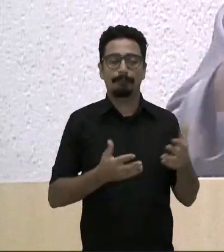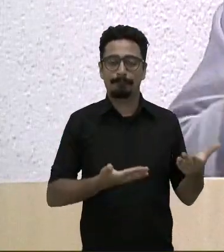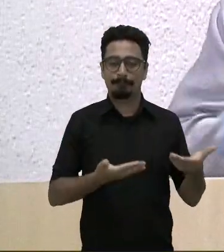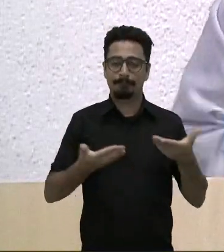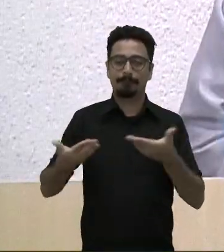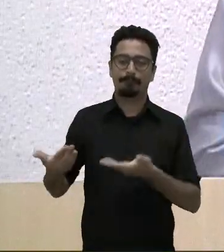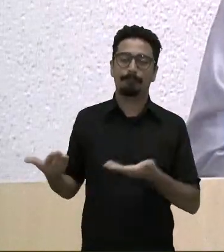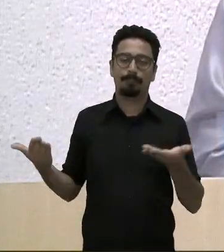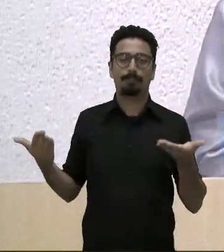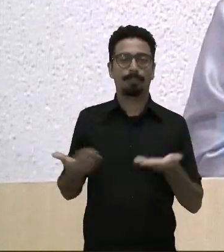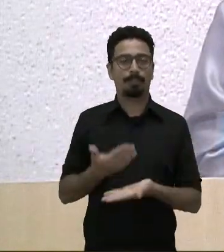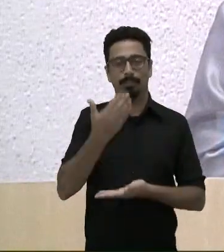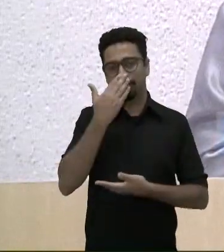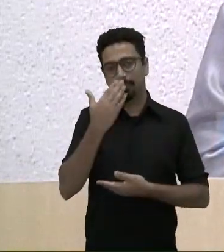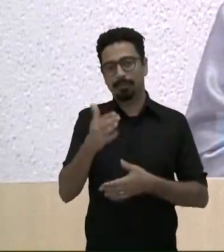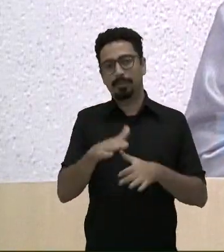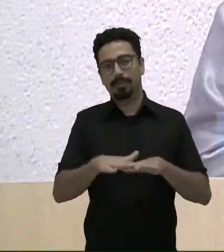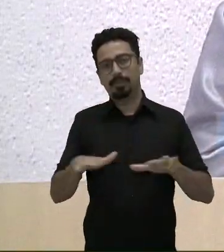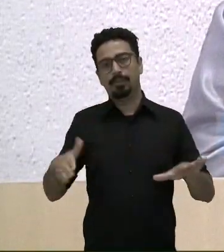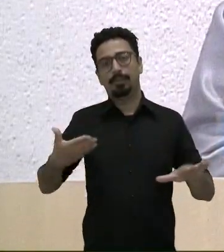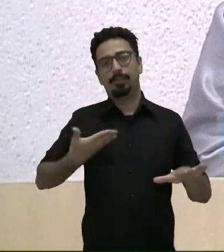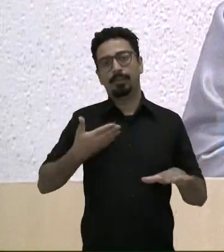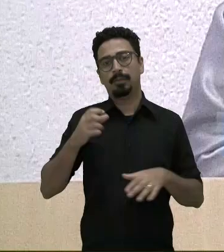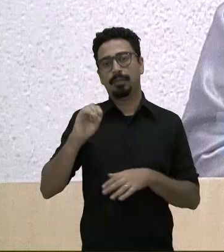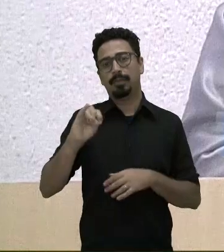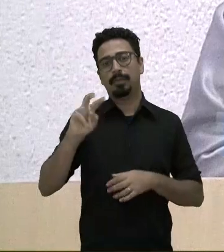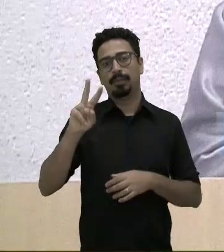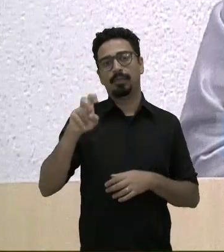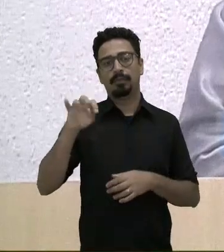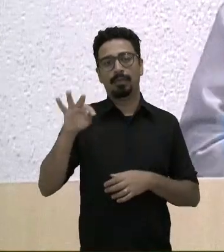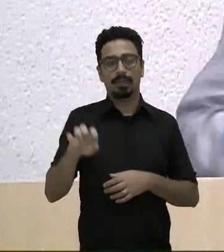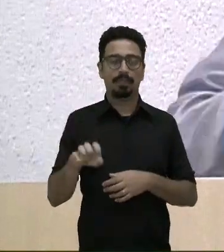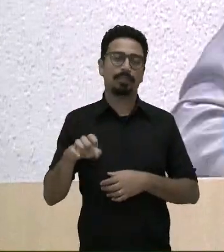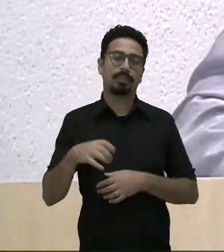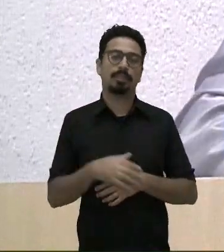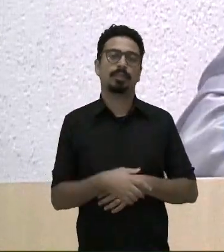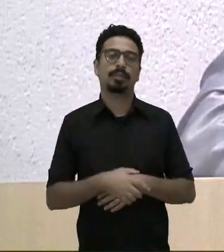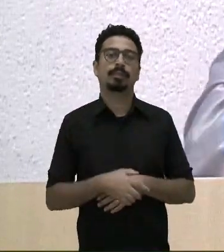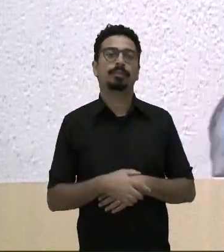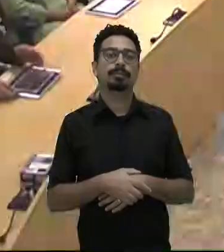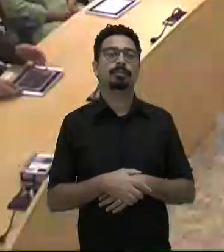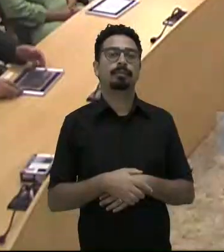Convidamos para vir à frente dessa mesa minha amiga Ivete, por favor.